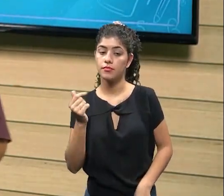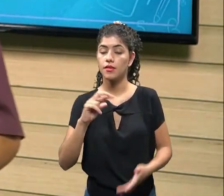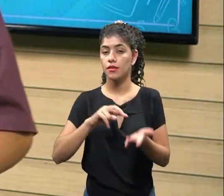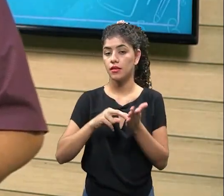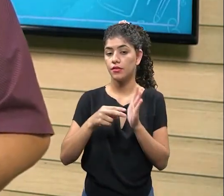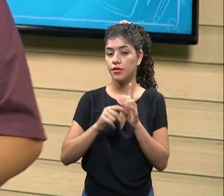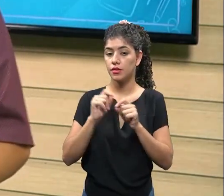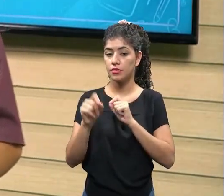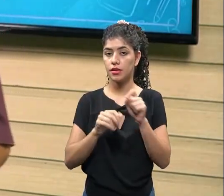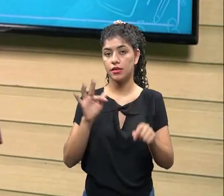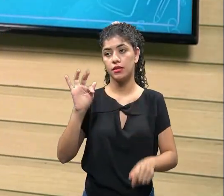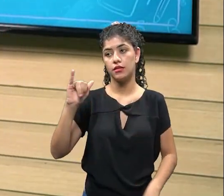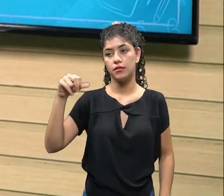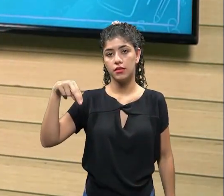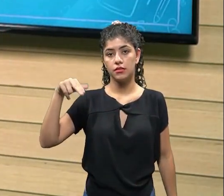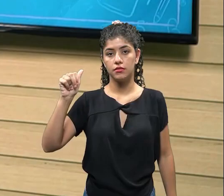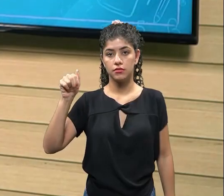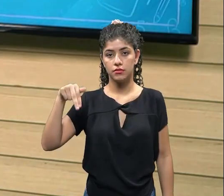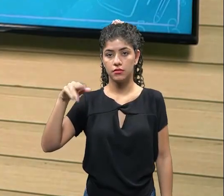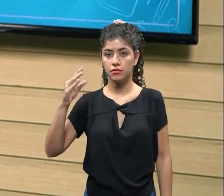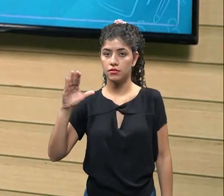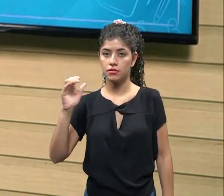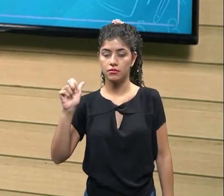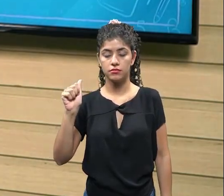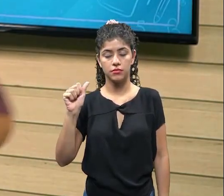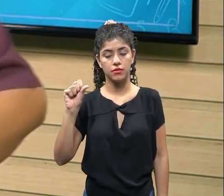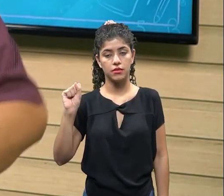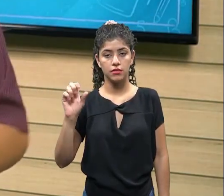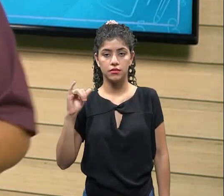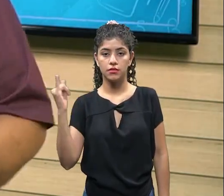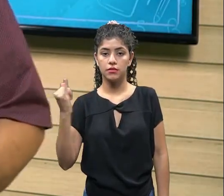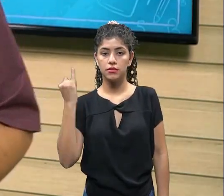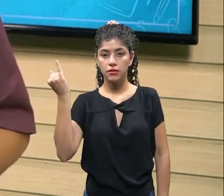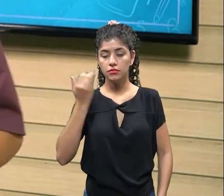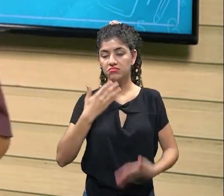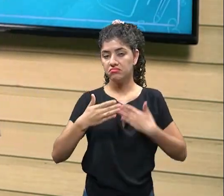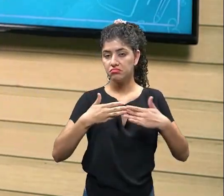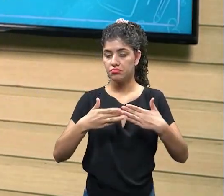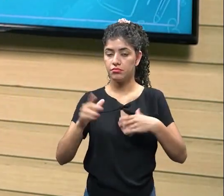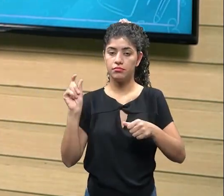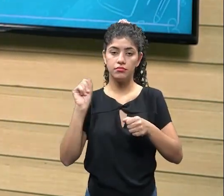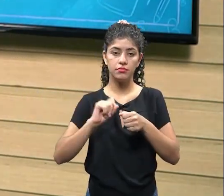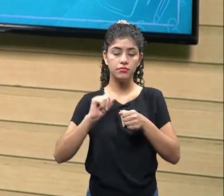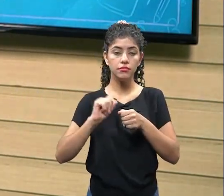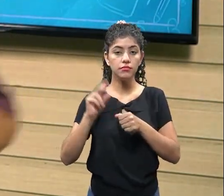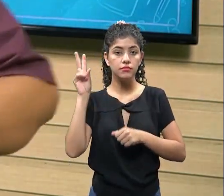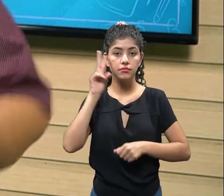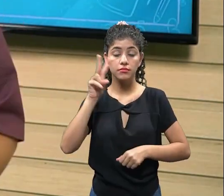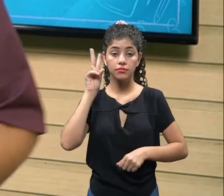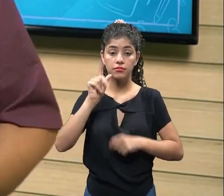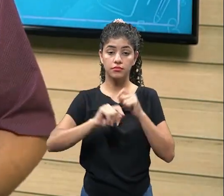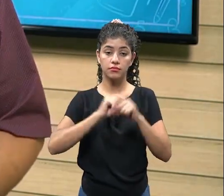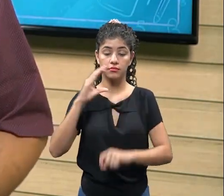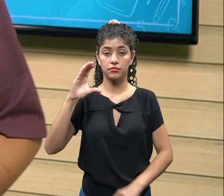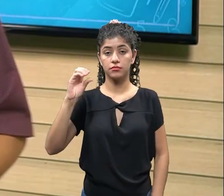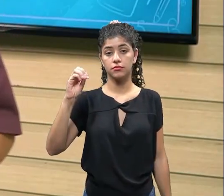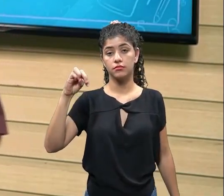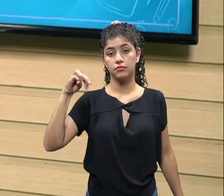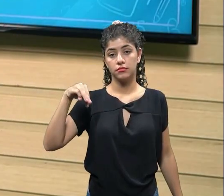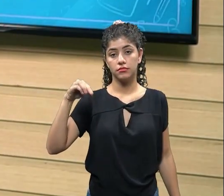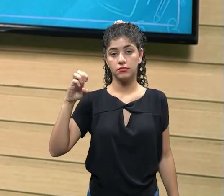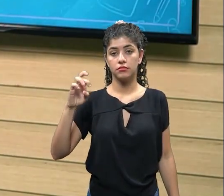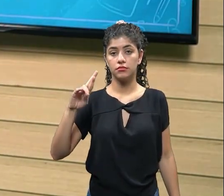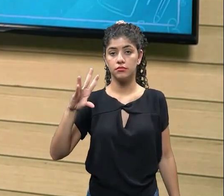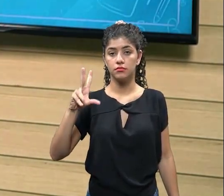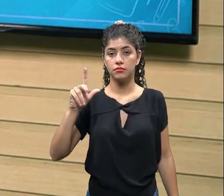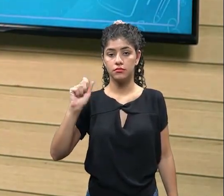quer dizer finanças, é extremamente importante para qualquer tipo de atividade. Lembrando que o comércio em si é